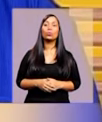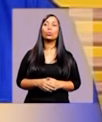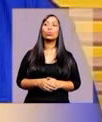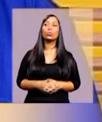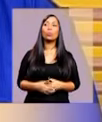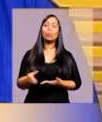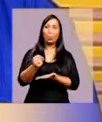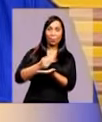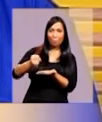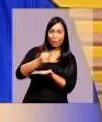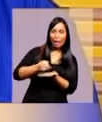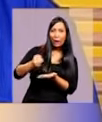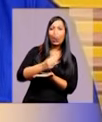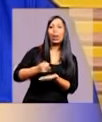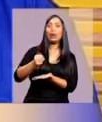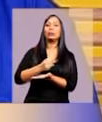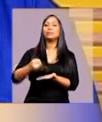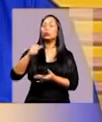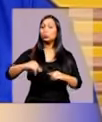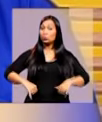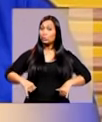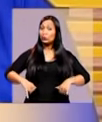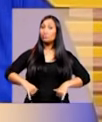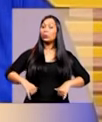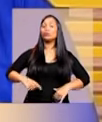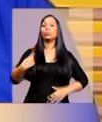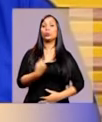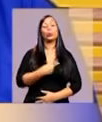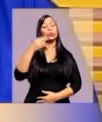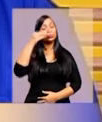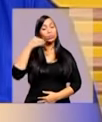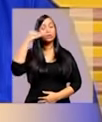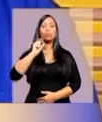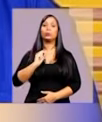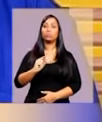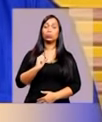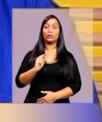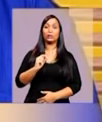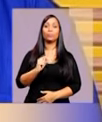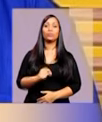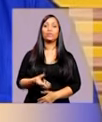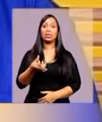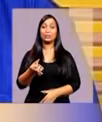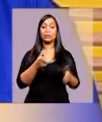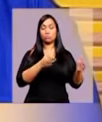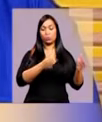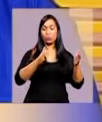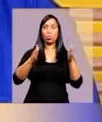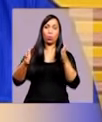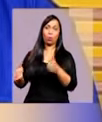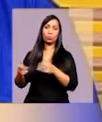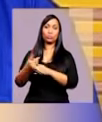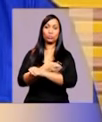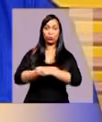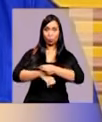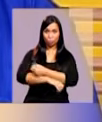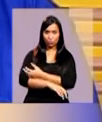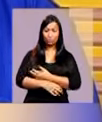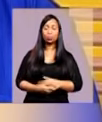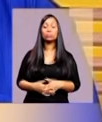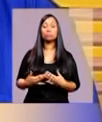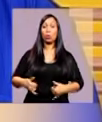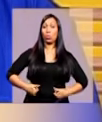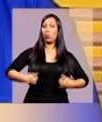o eixo, o alicerce de boa parte do sofrimento que a gente experimenta, 6 blocos de emoções